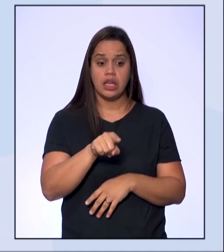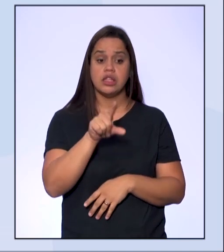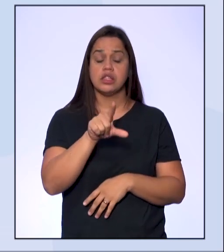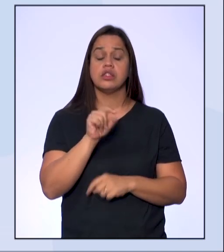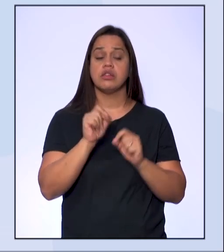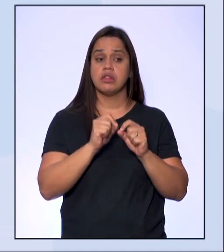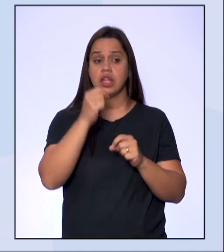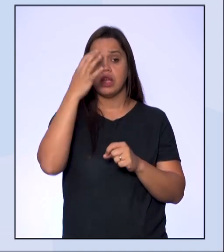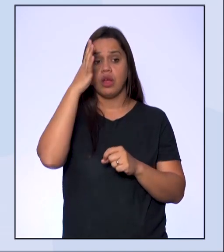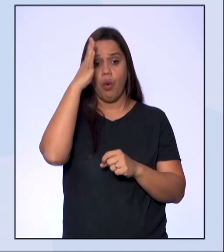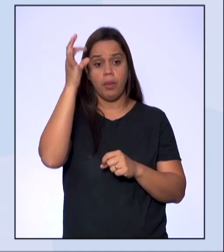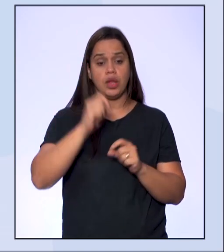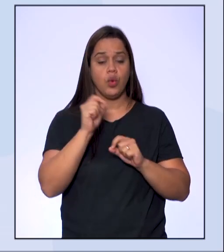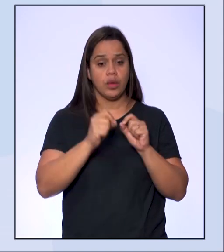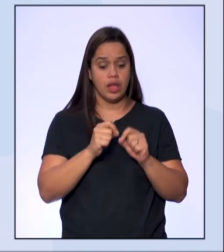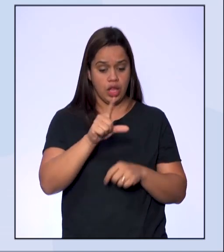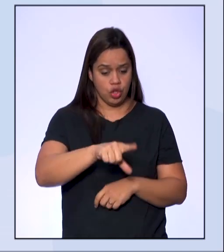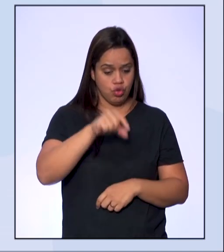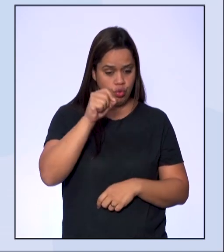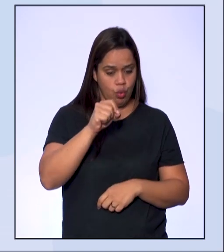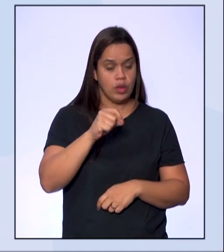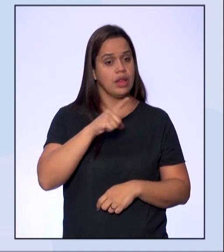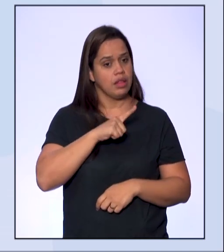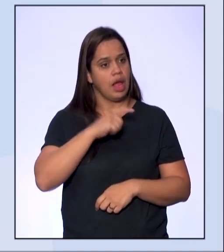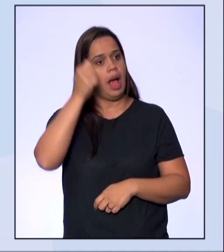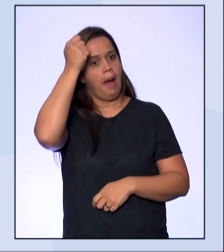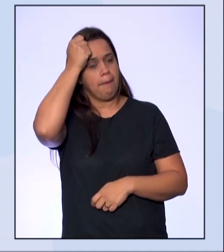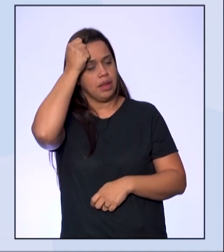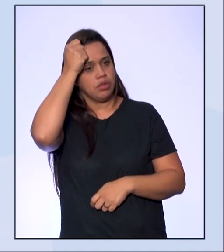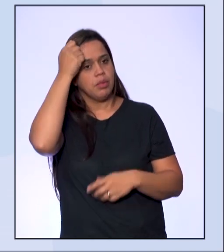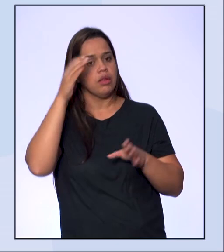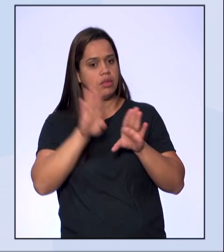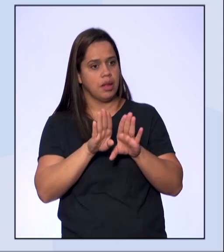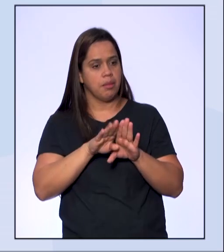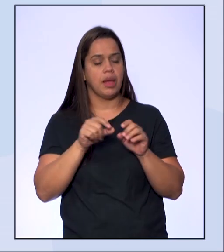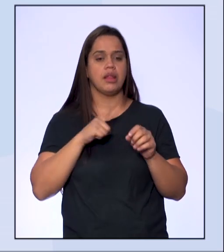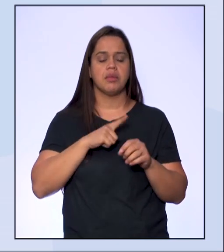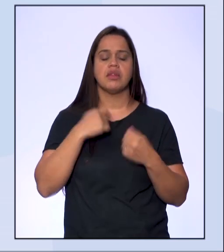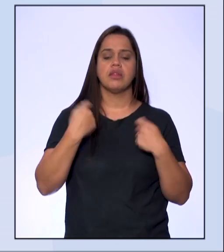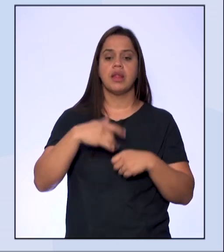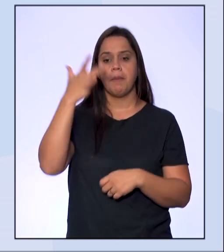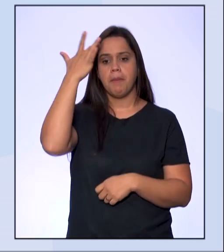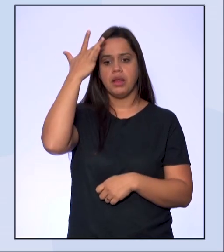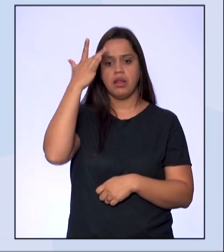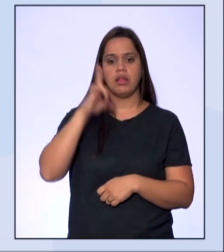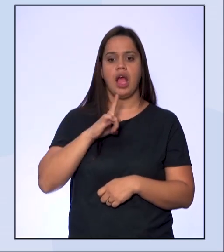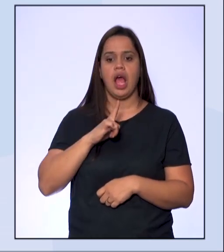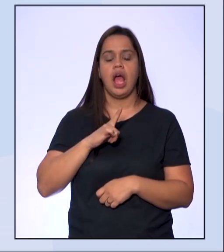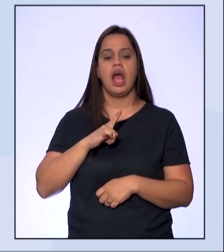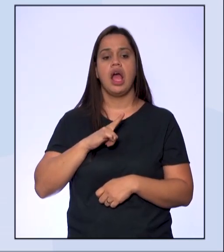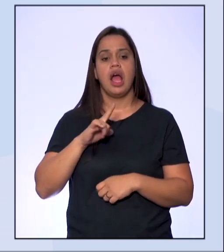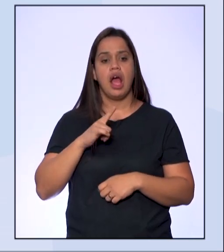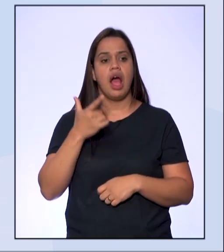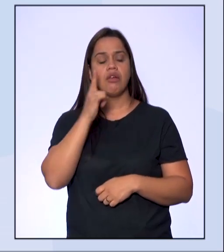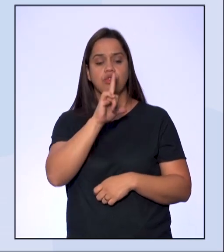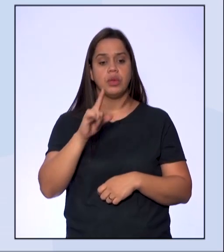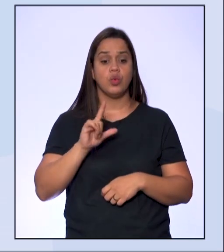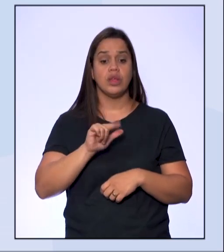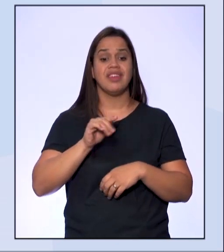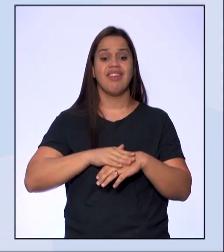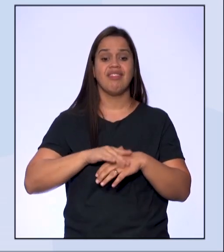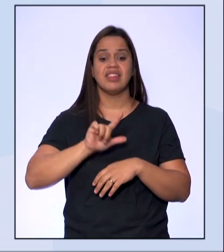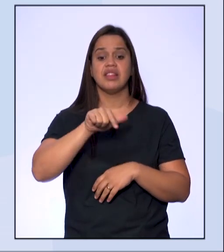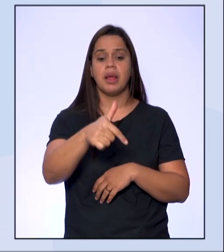implicam arrependimento ou maturidade para assumir as consequências das próprias atitudes comportamentais num futuro